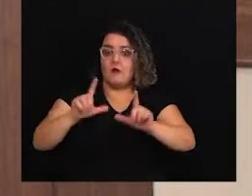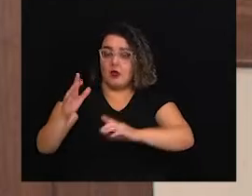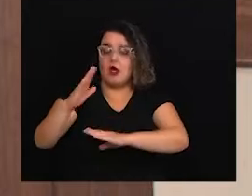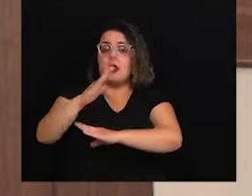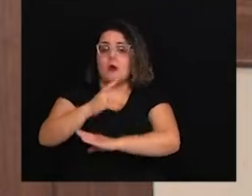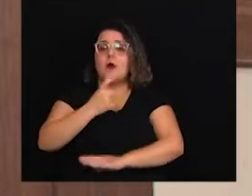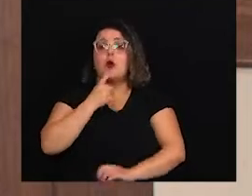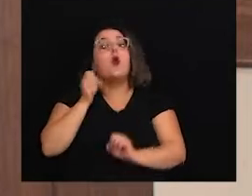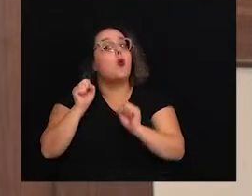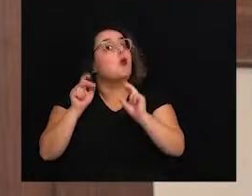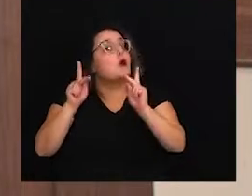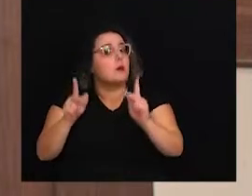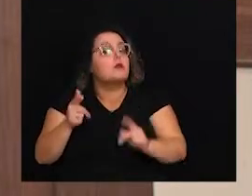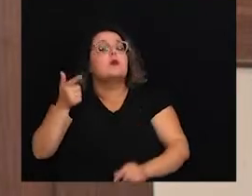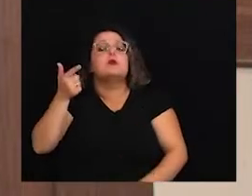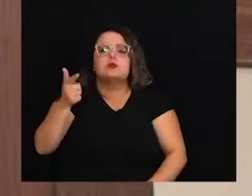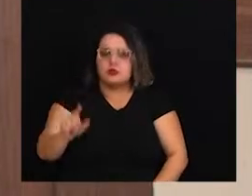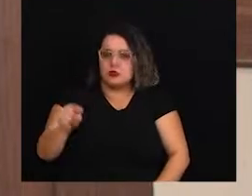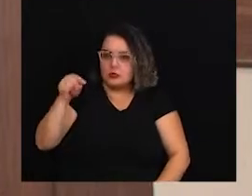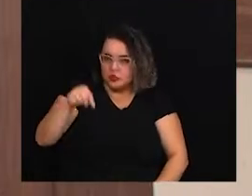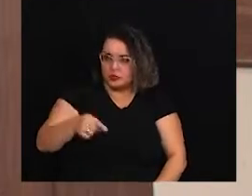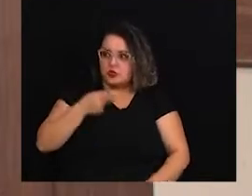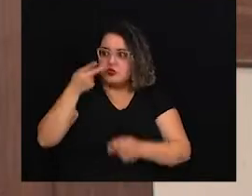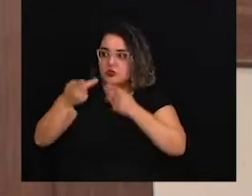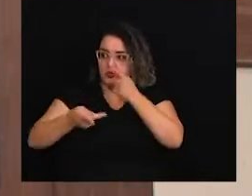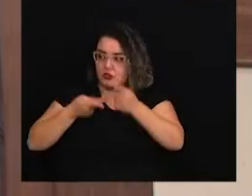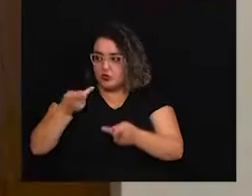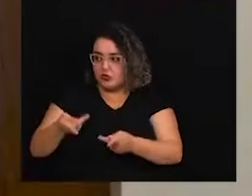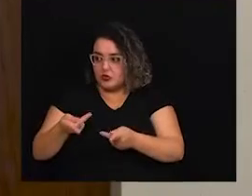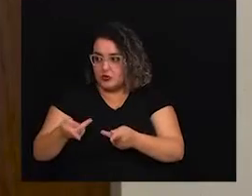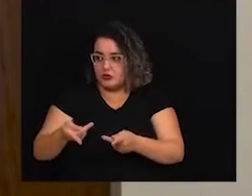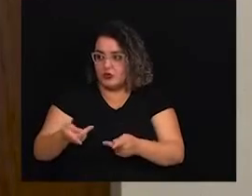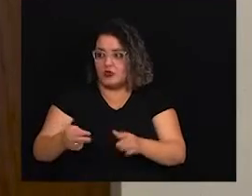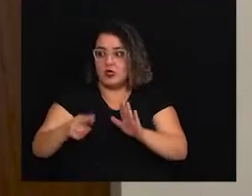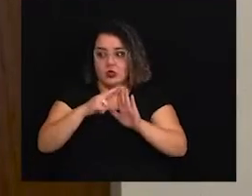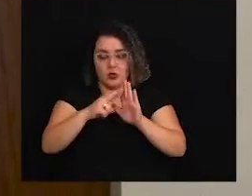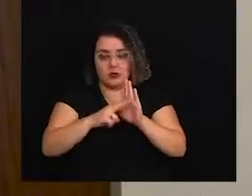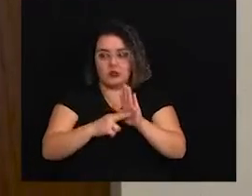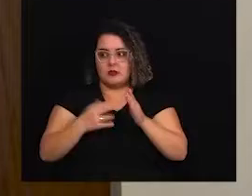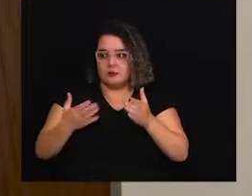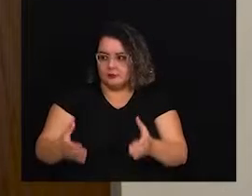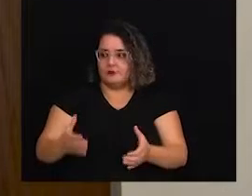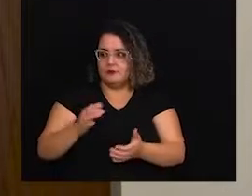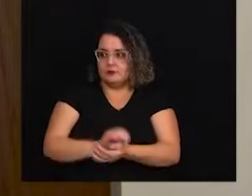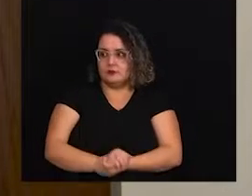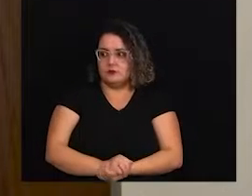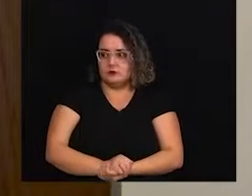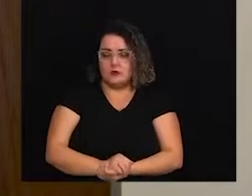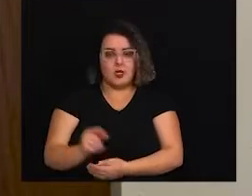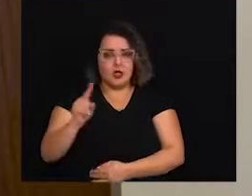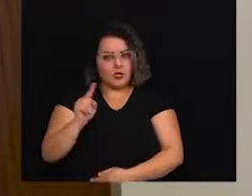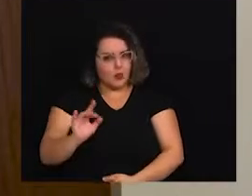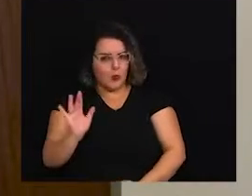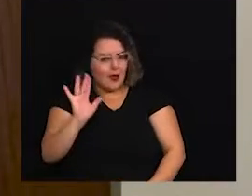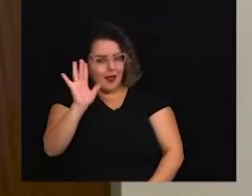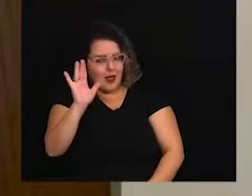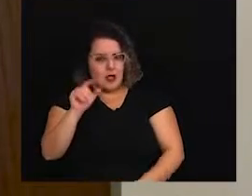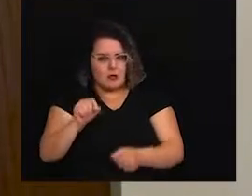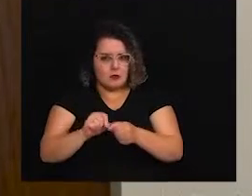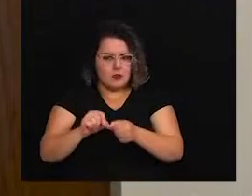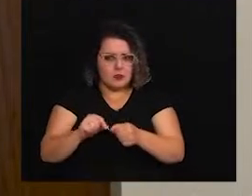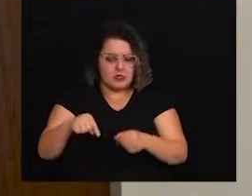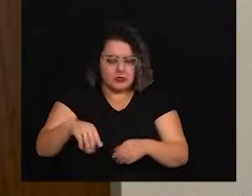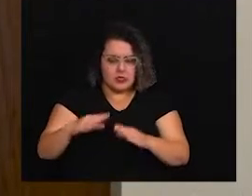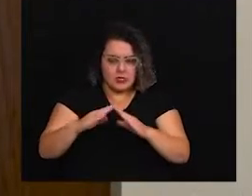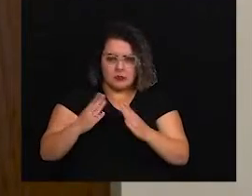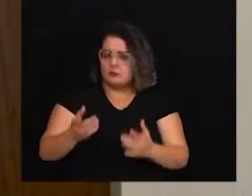Câmara Campinas, ok? A gente segue aqui falando então, né, da nossa receita. E não é uma receita cara para